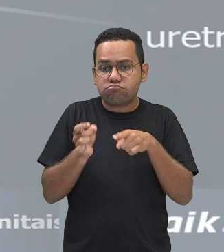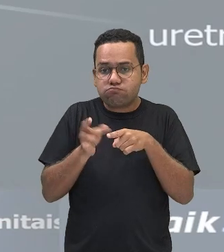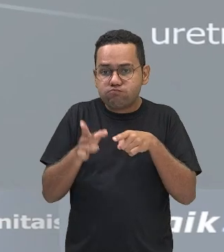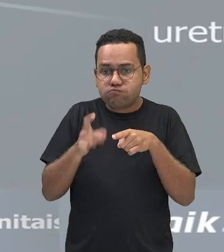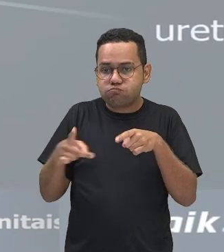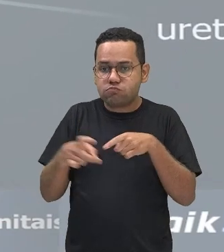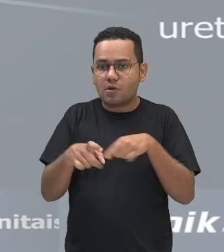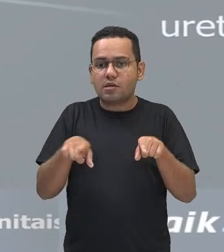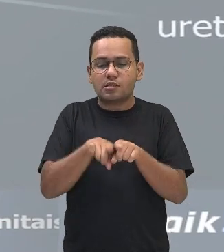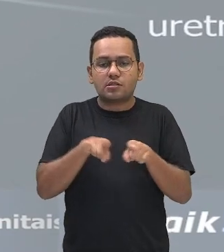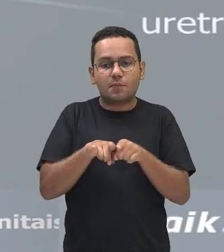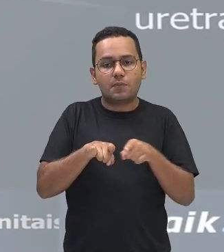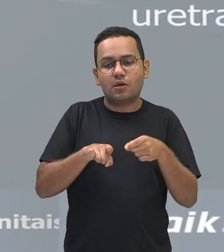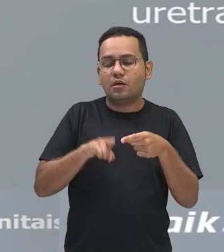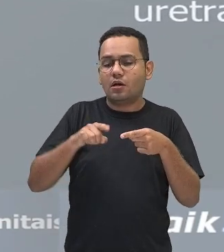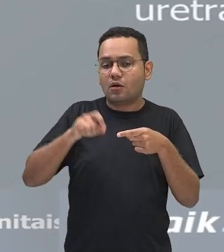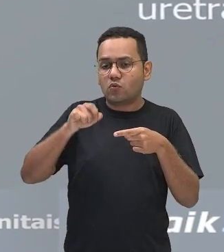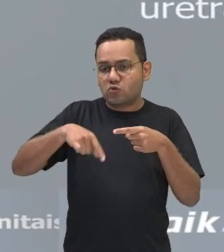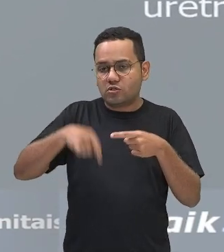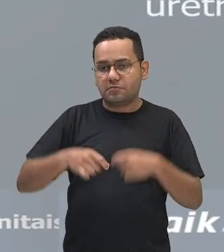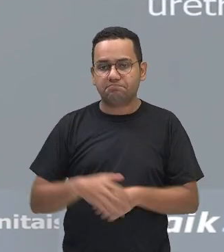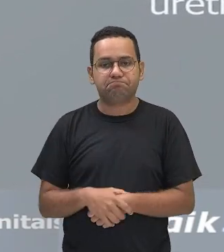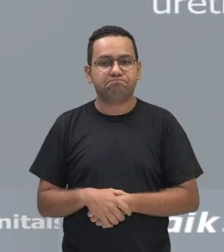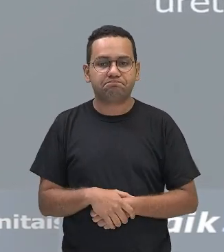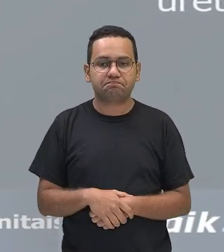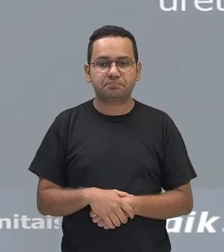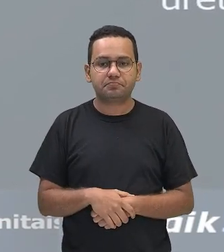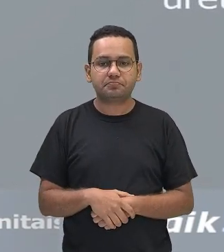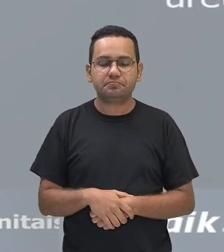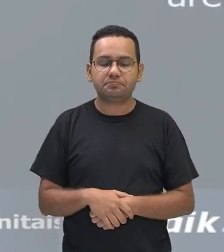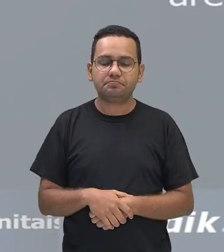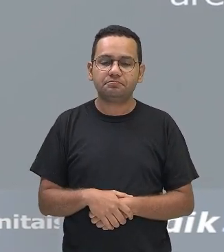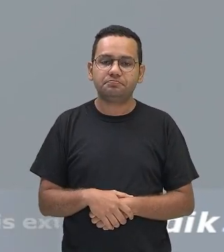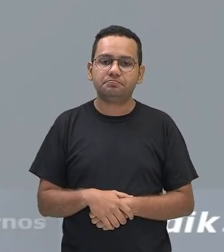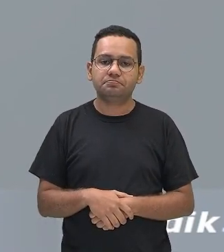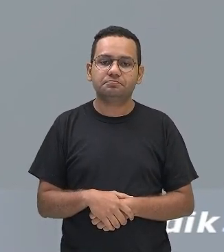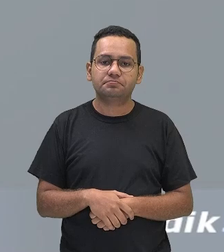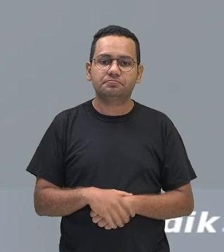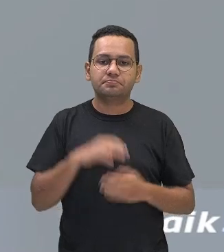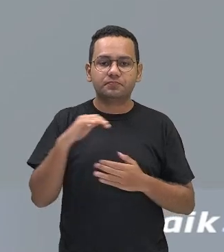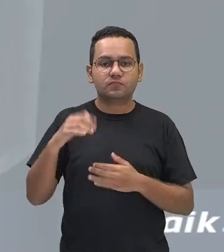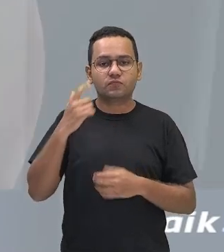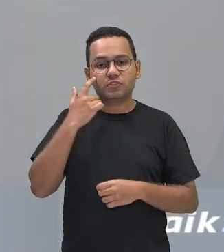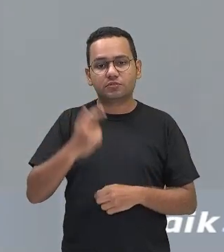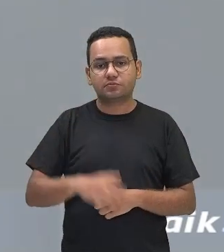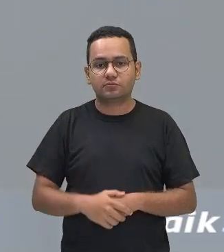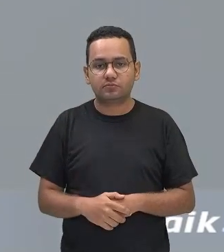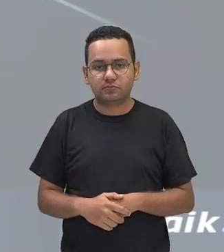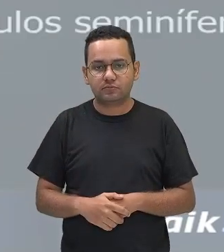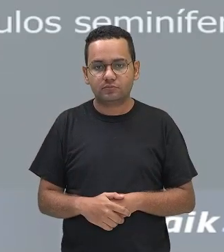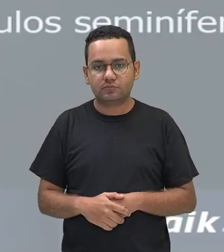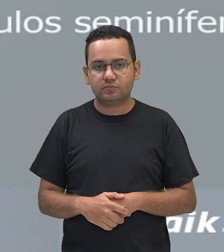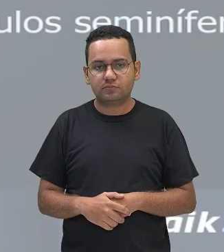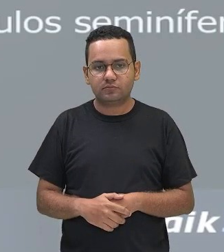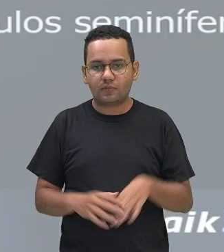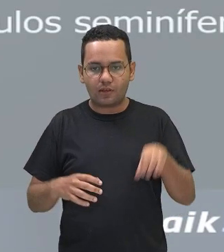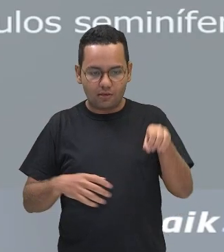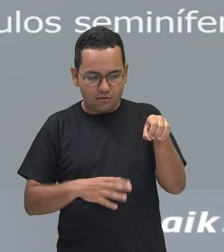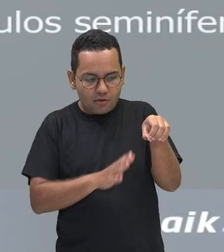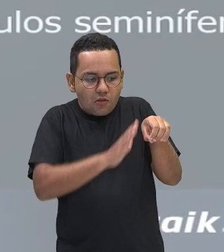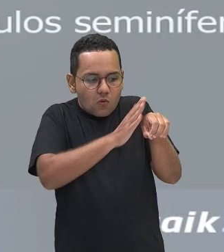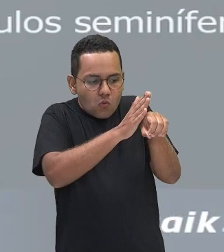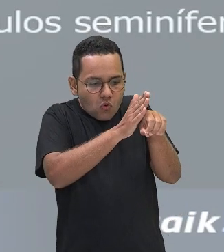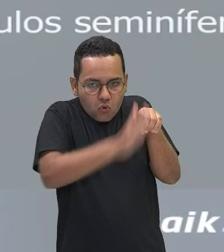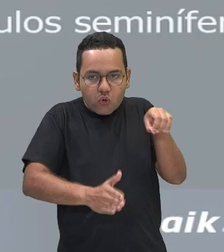órgãos do sistema reprodutor masculino. E aí eu destaco agora um corte transversal, né? Como se pegasse ali